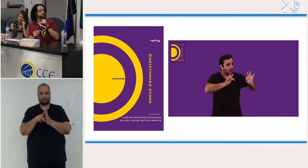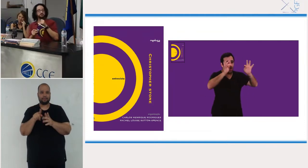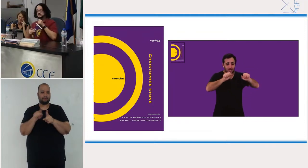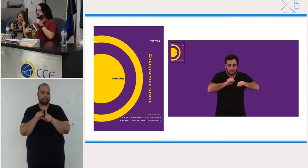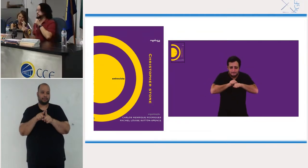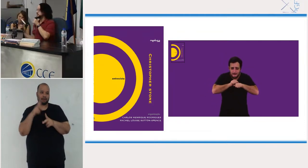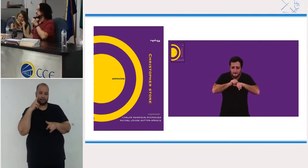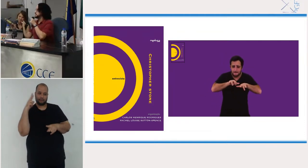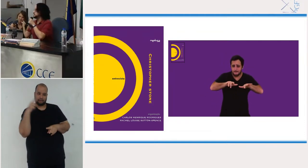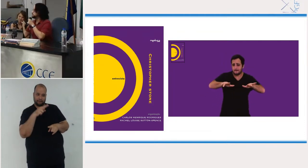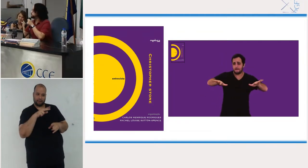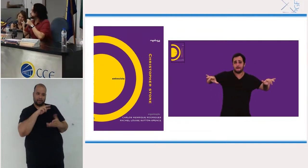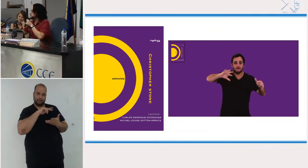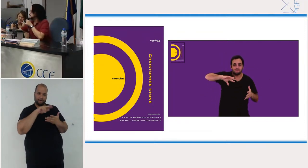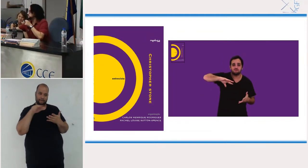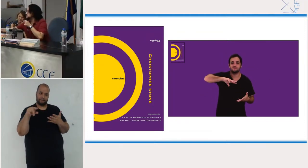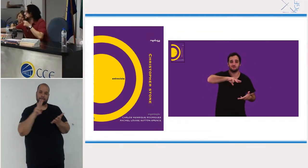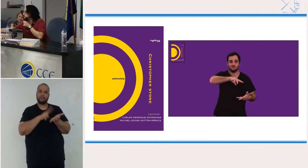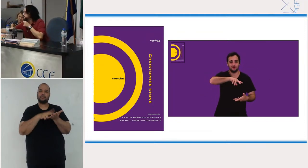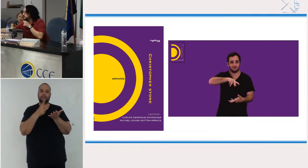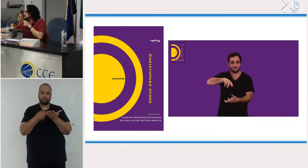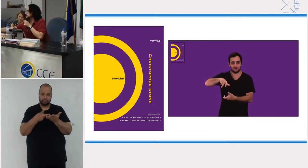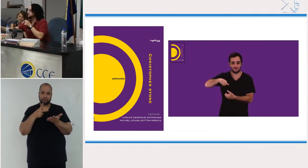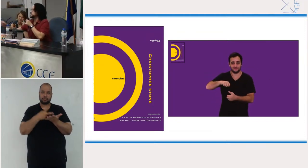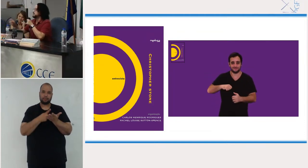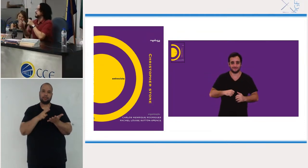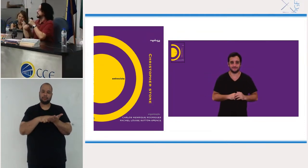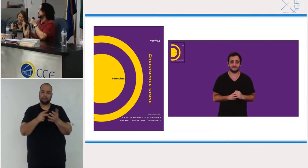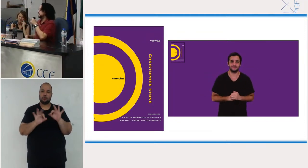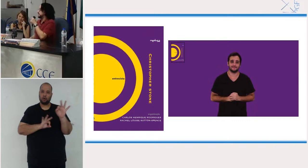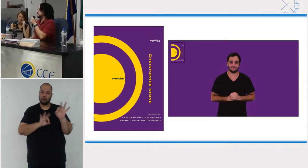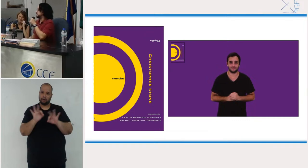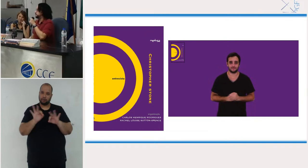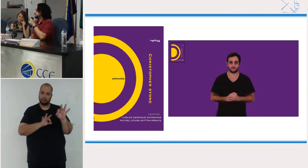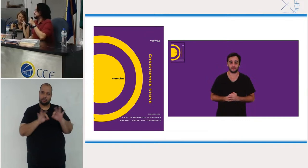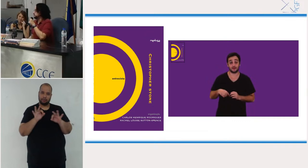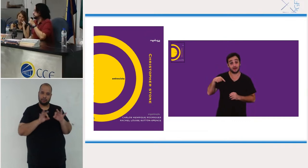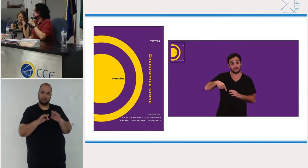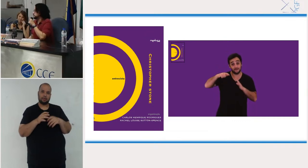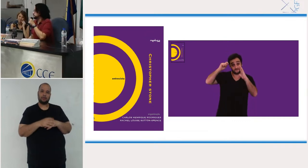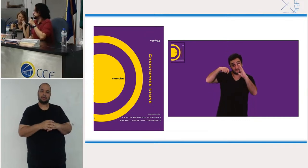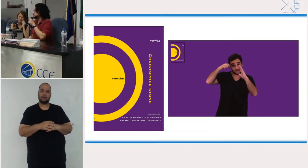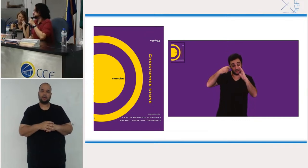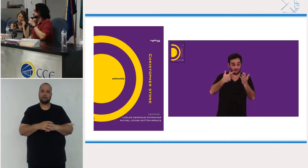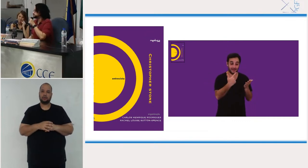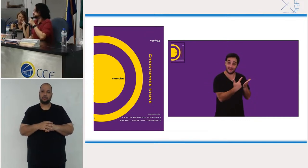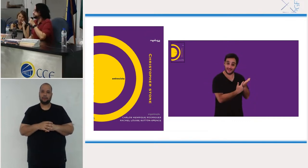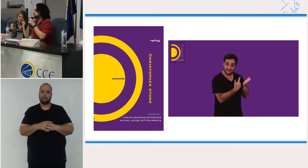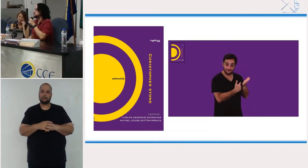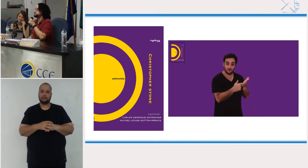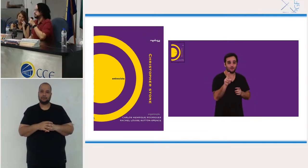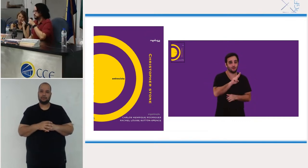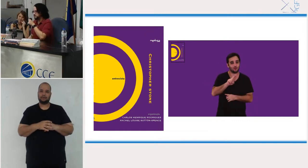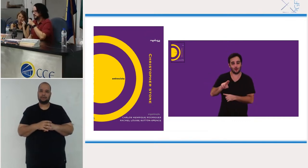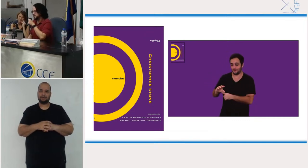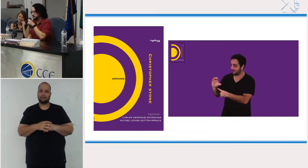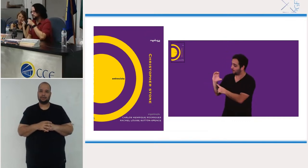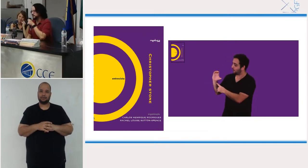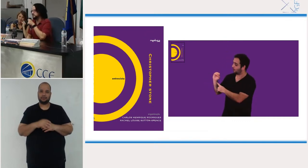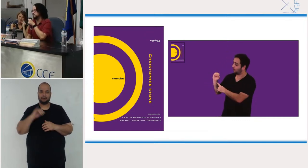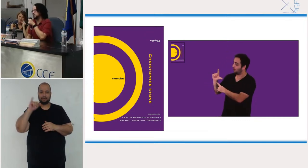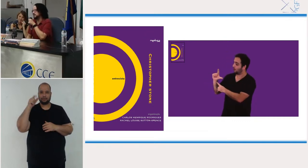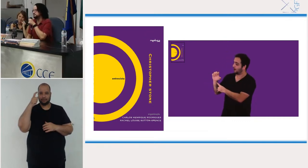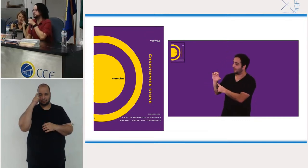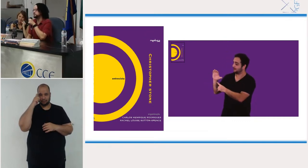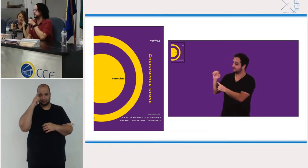no vídeo, e foi uma tradução feita pelo João Gabriel